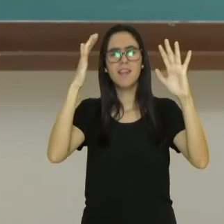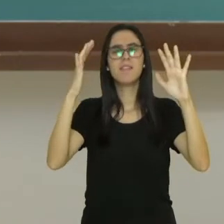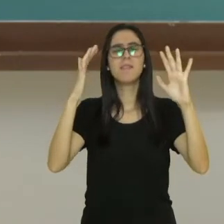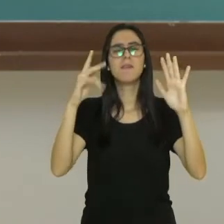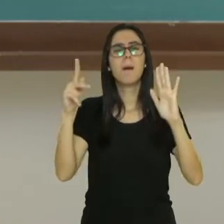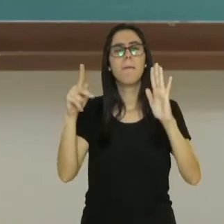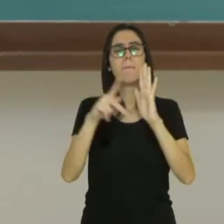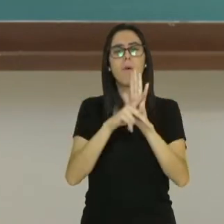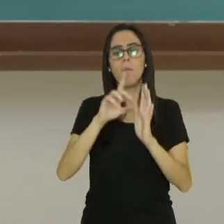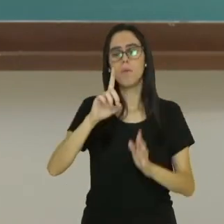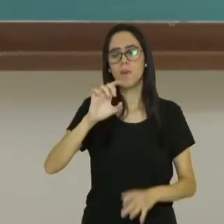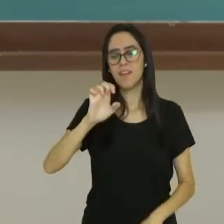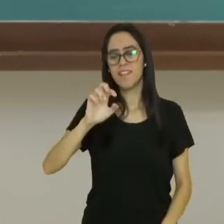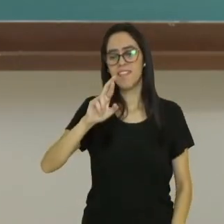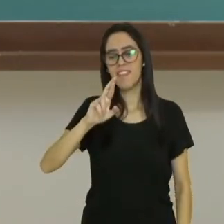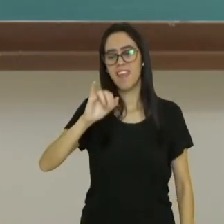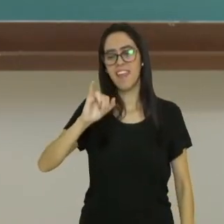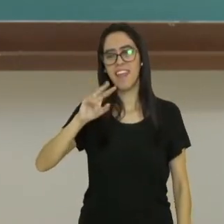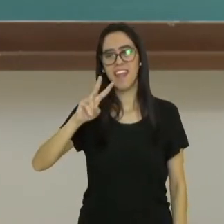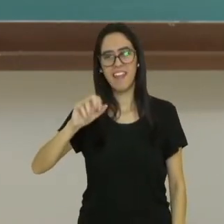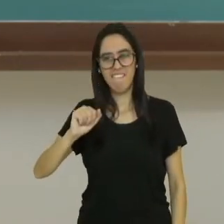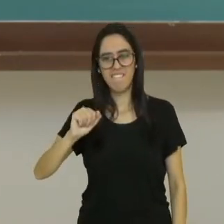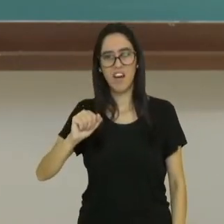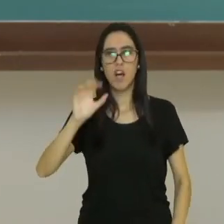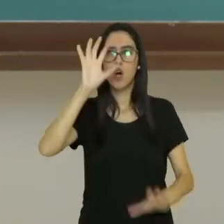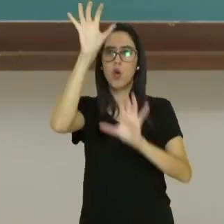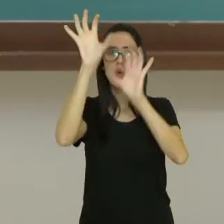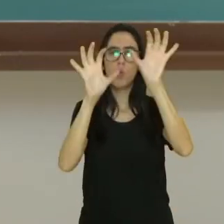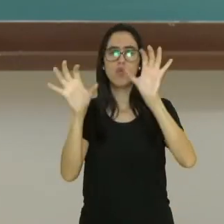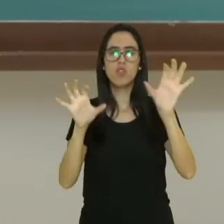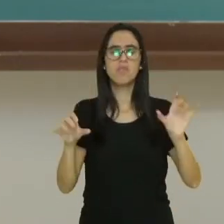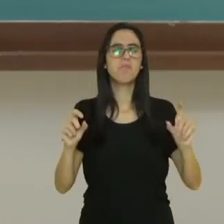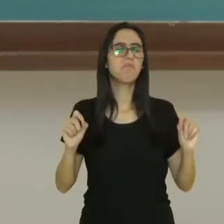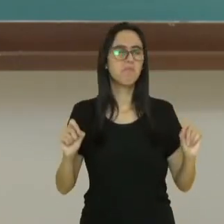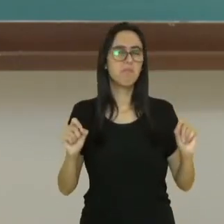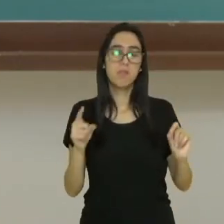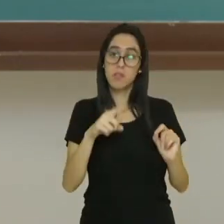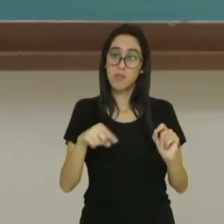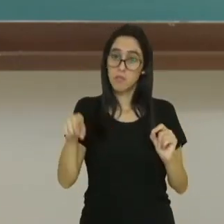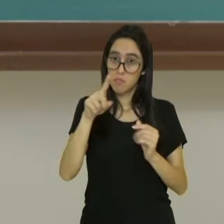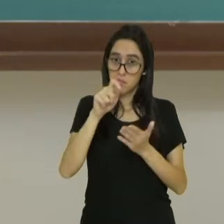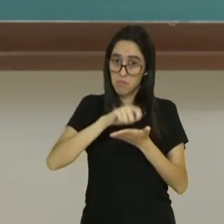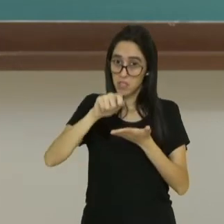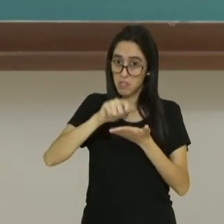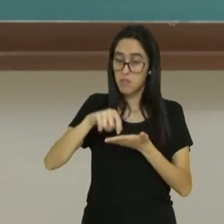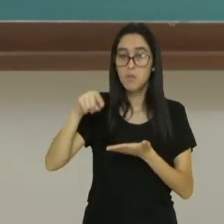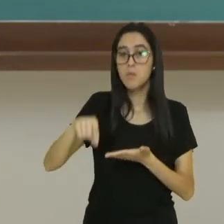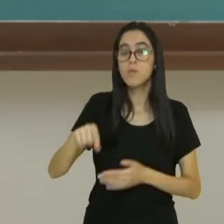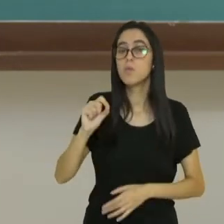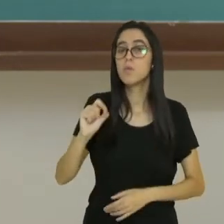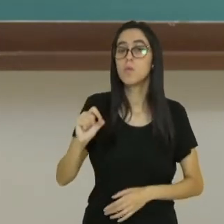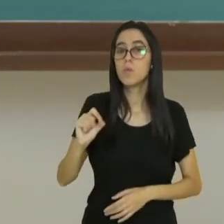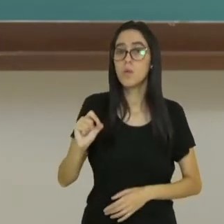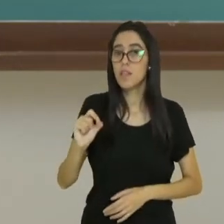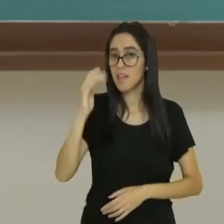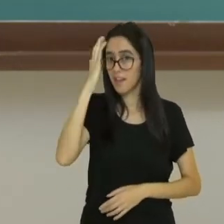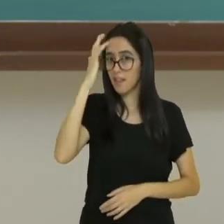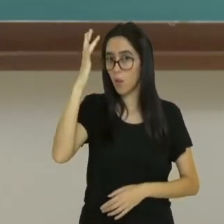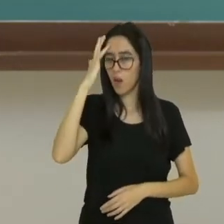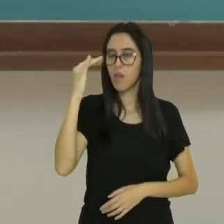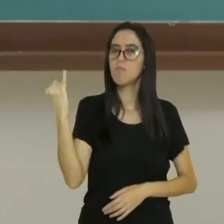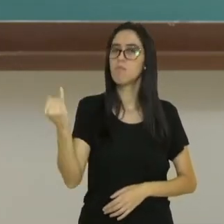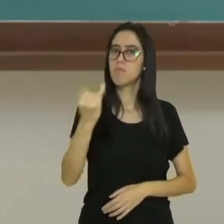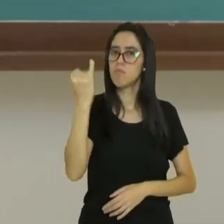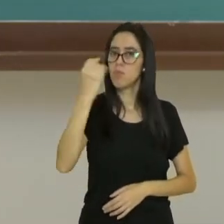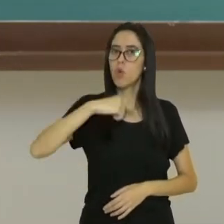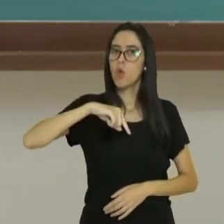teoria da deriva continental, e escrever um pouquinho aí na resposta de vocês a respeito dessa teoria importantíssima para a